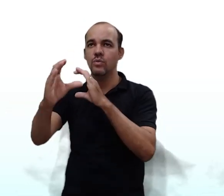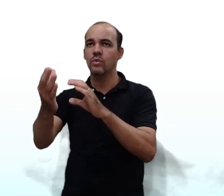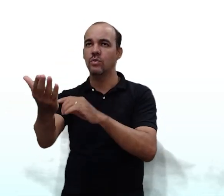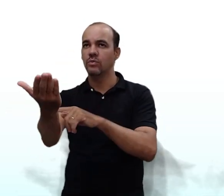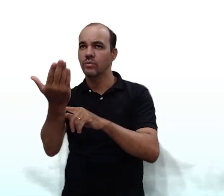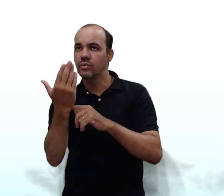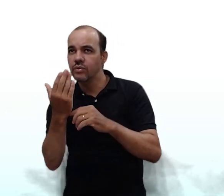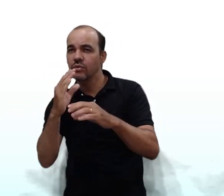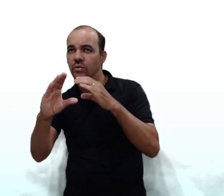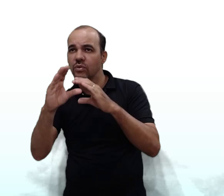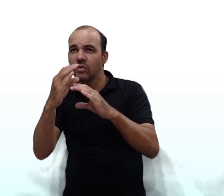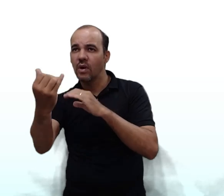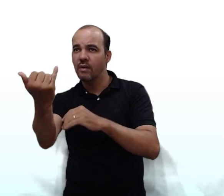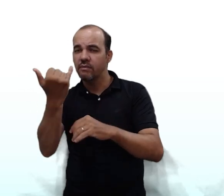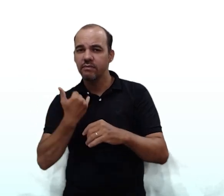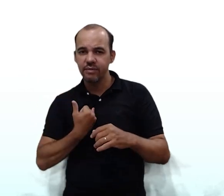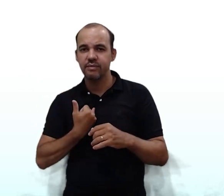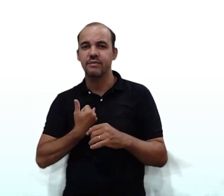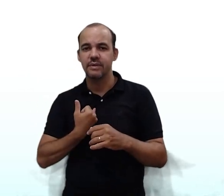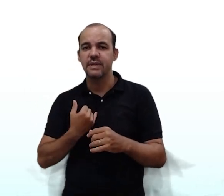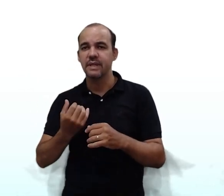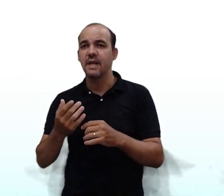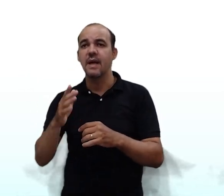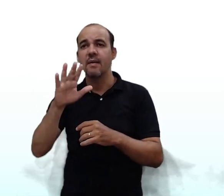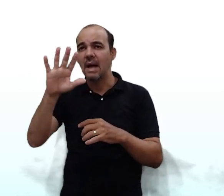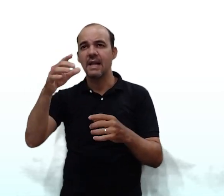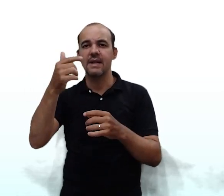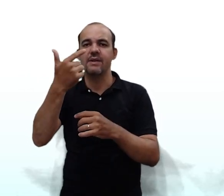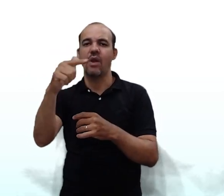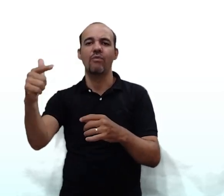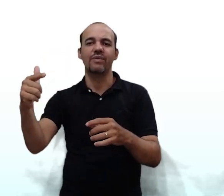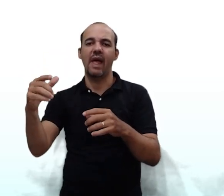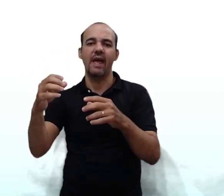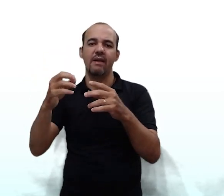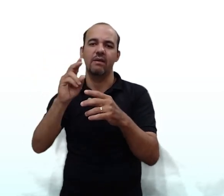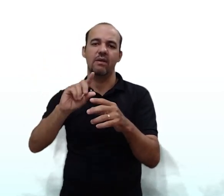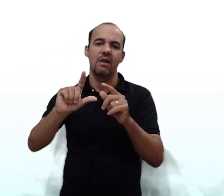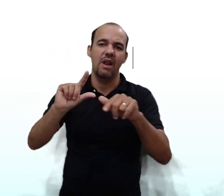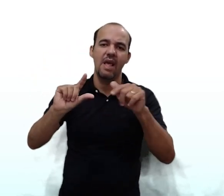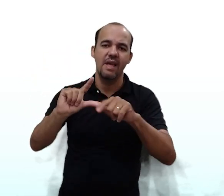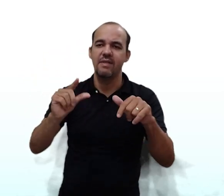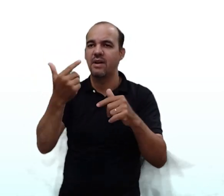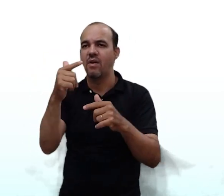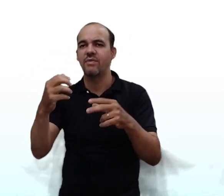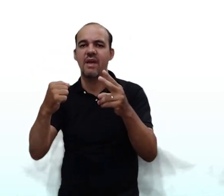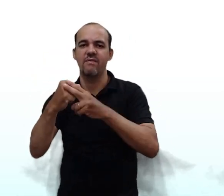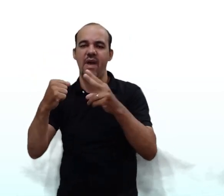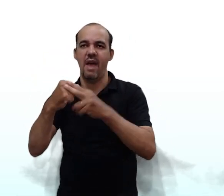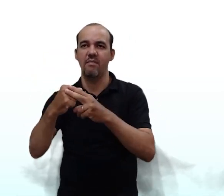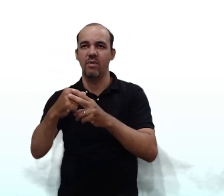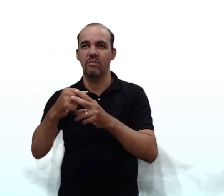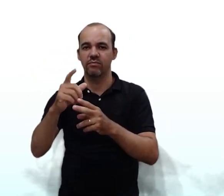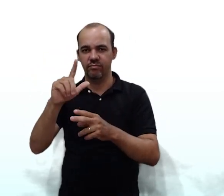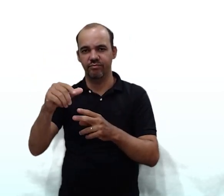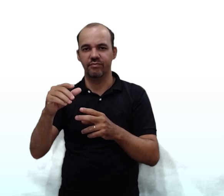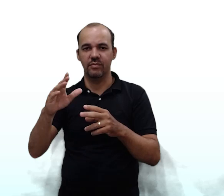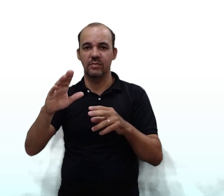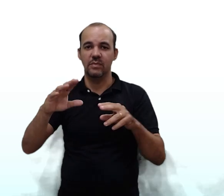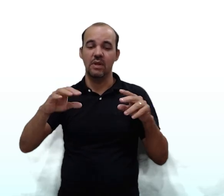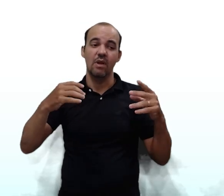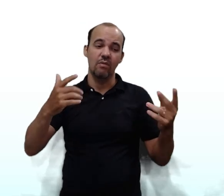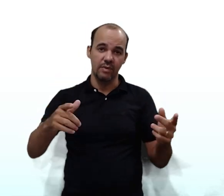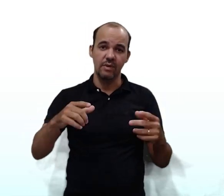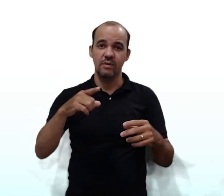passando mensagem, mas ali é um texto que não faz uso da palavra, tá? Então, se liga, no